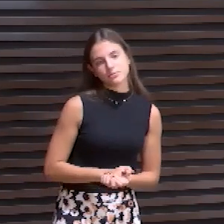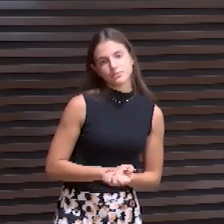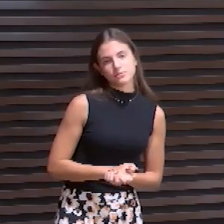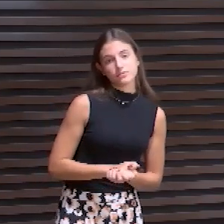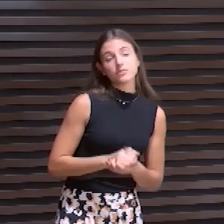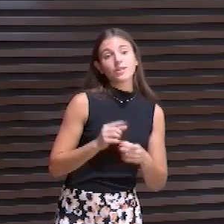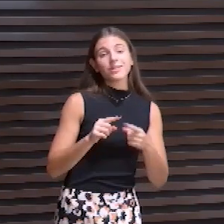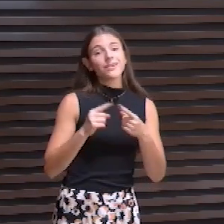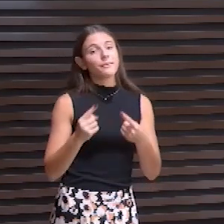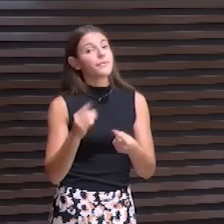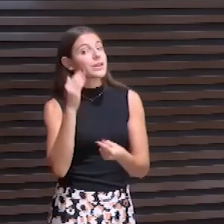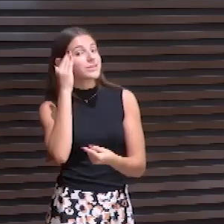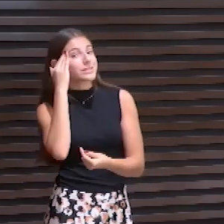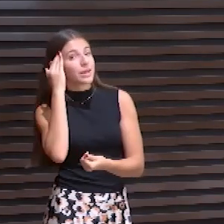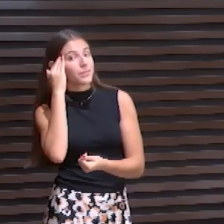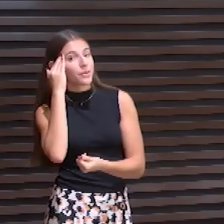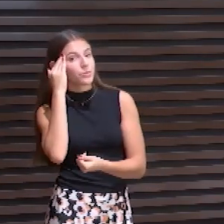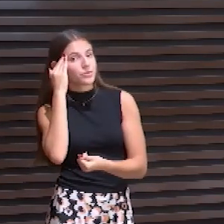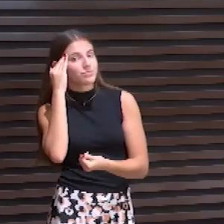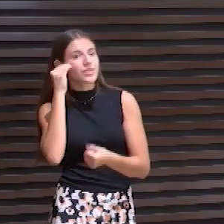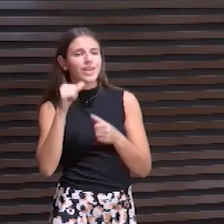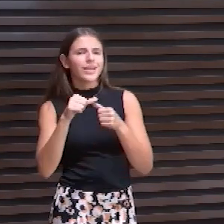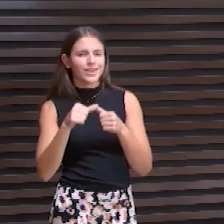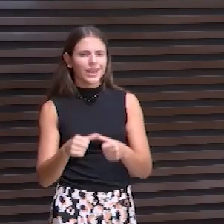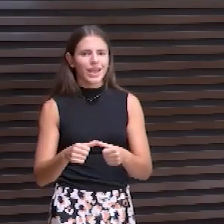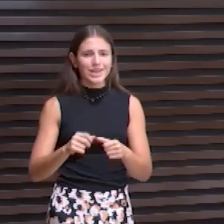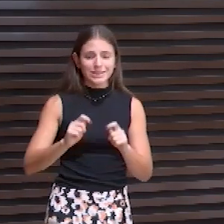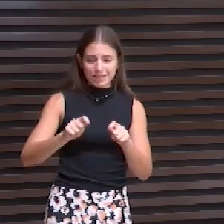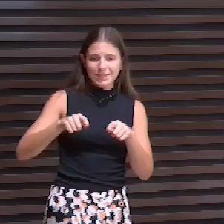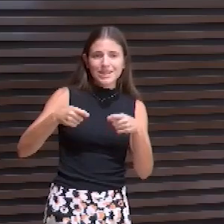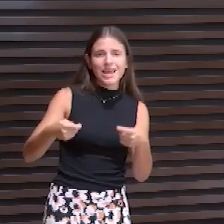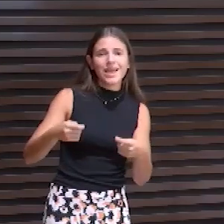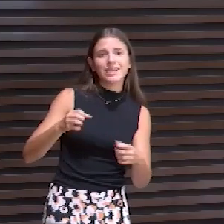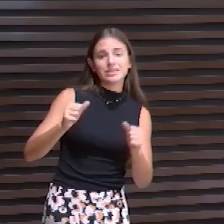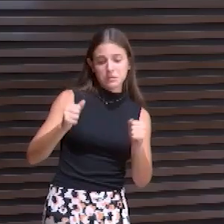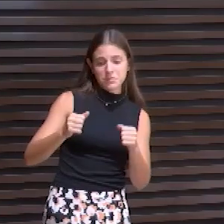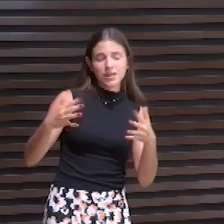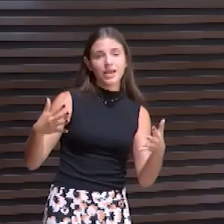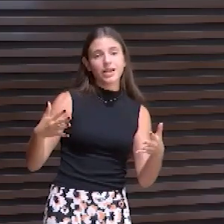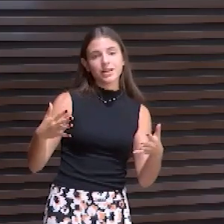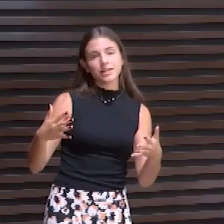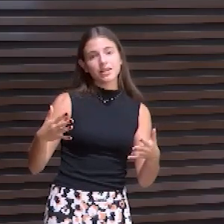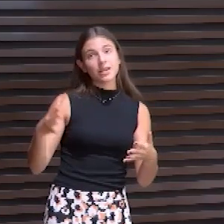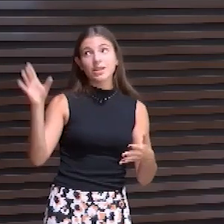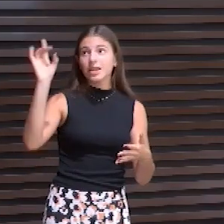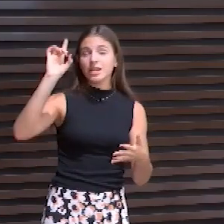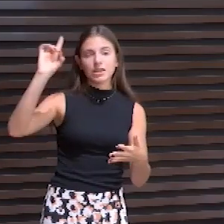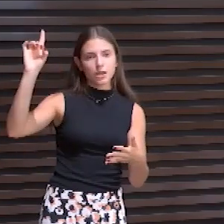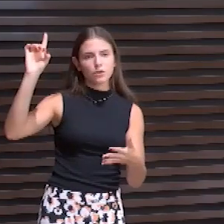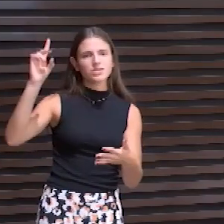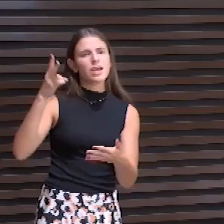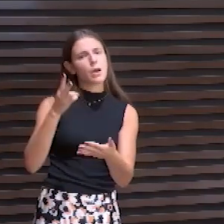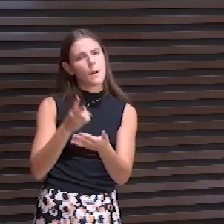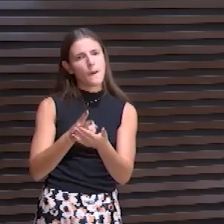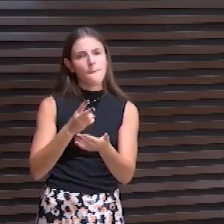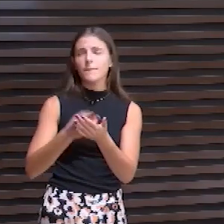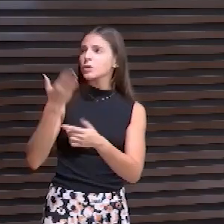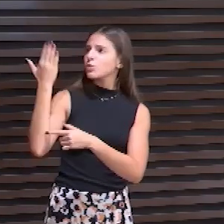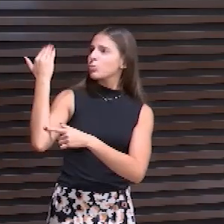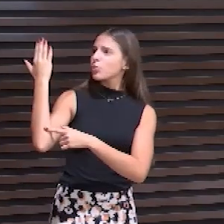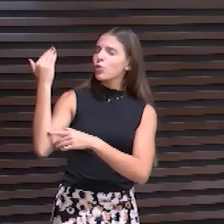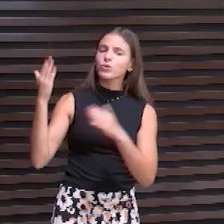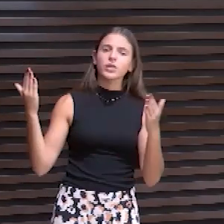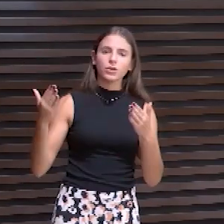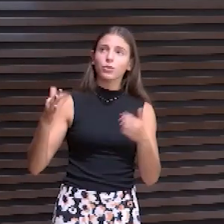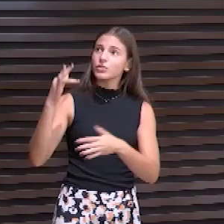Mas nós sabemos, irmãos, que os sinais, os milagres, nós sabemos que Deus, Ele é o mesmo ontem, hoje e para sempre. Ele ainda